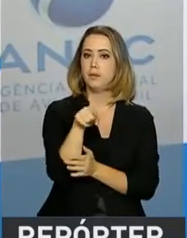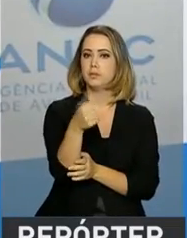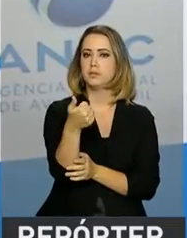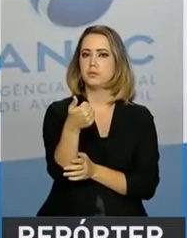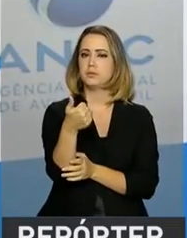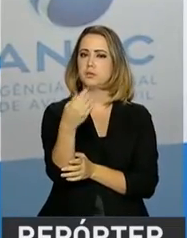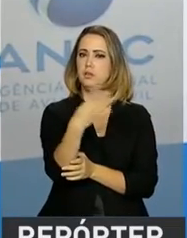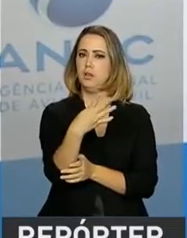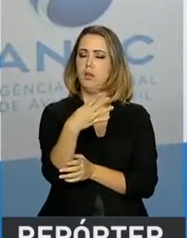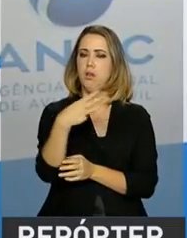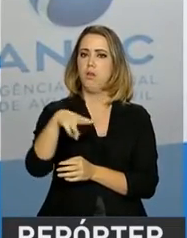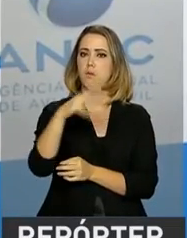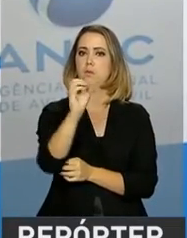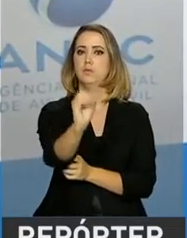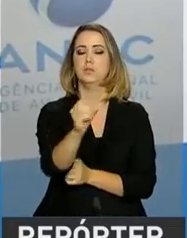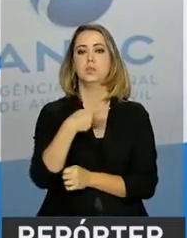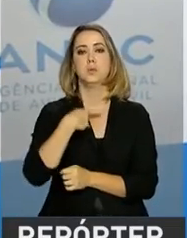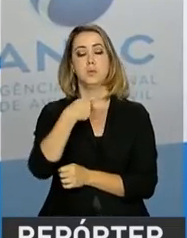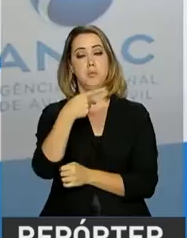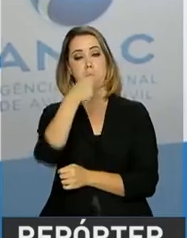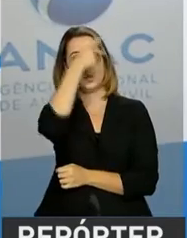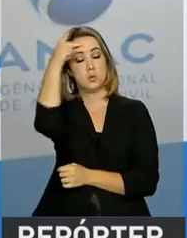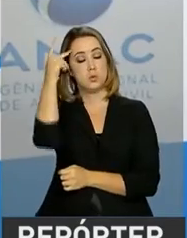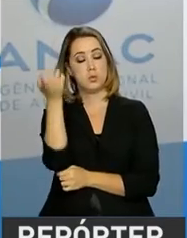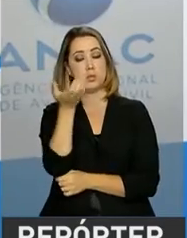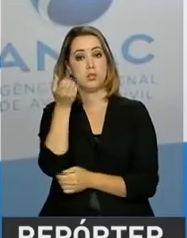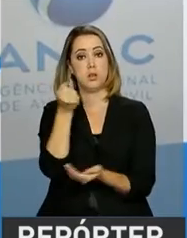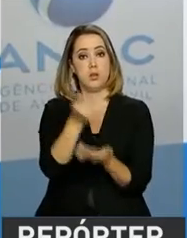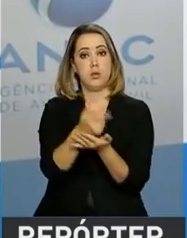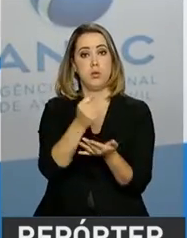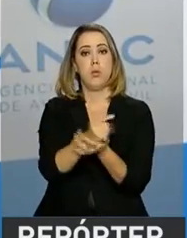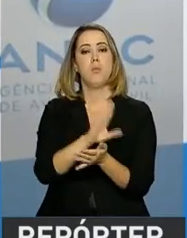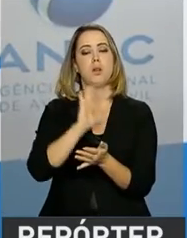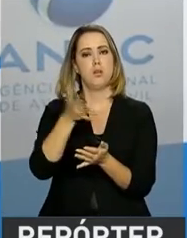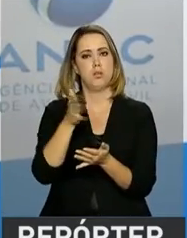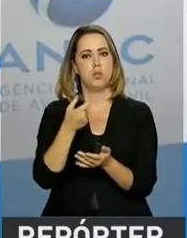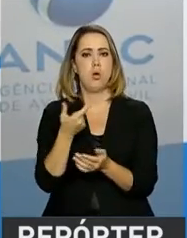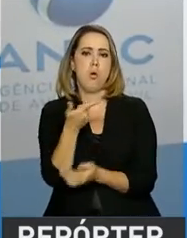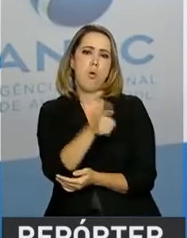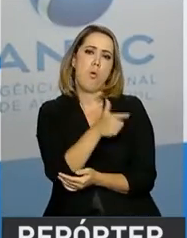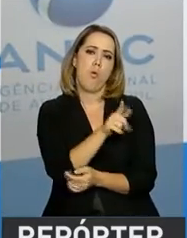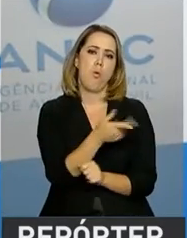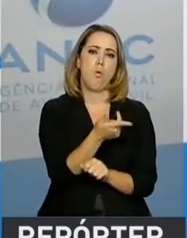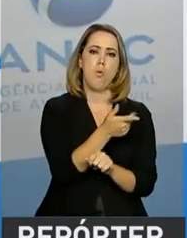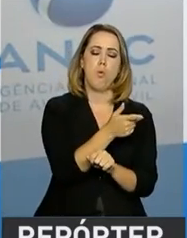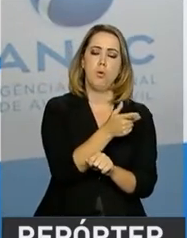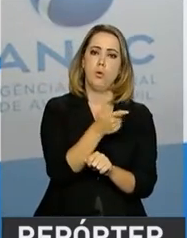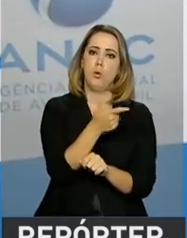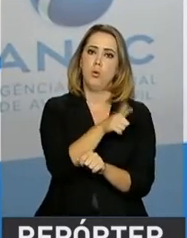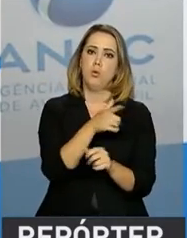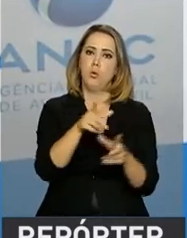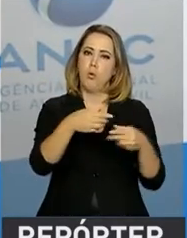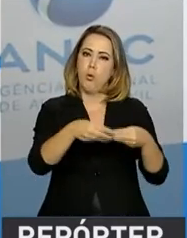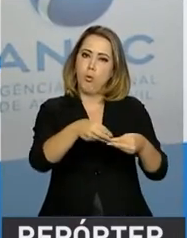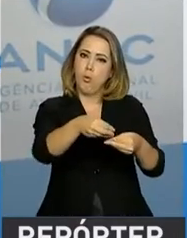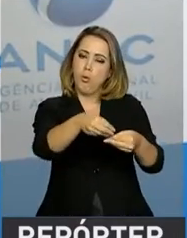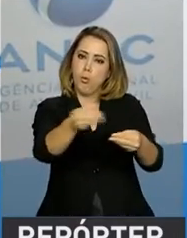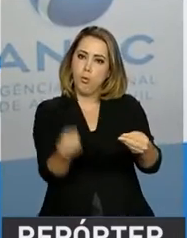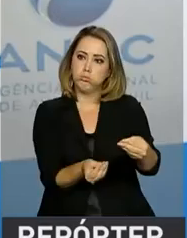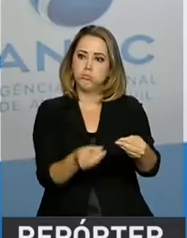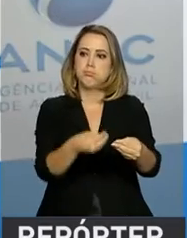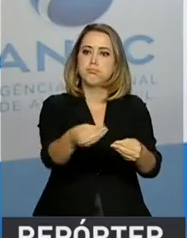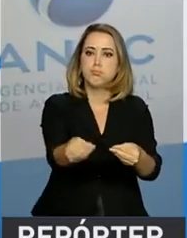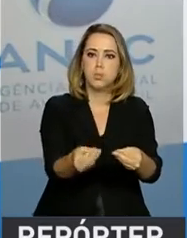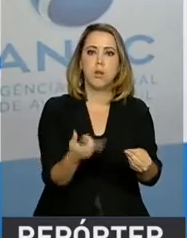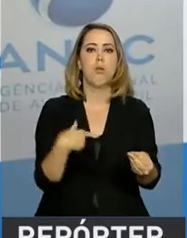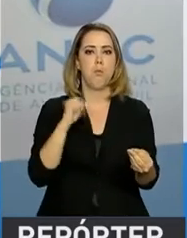poder escolher se quer comprar uma passagem que têm serviço incluído ou seja buscar um outro defeito passado pelo mesmo barato no qual ele